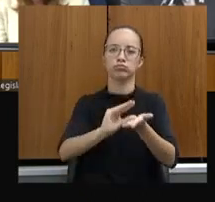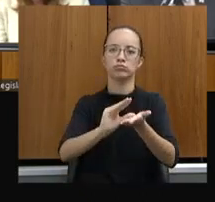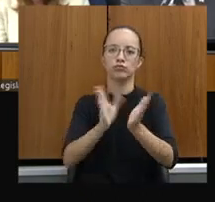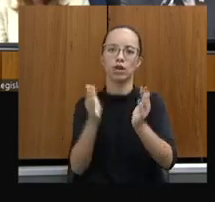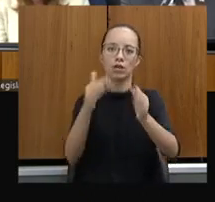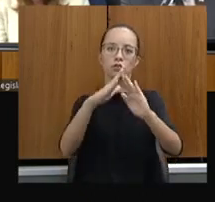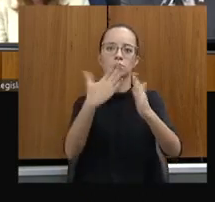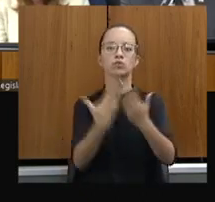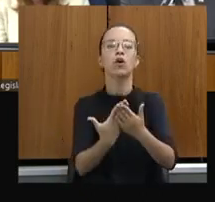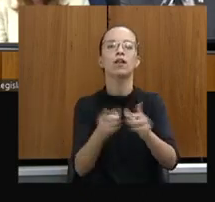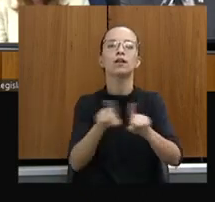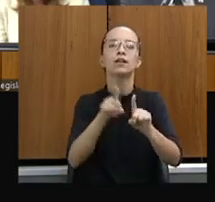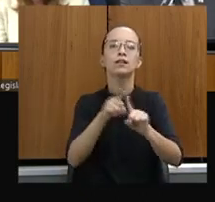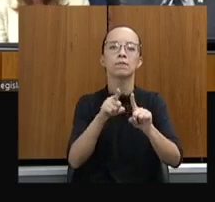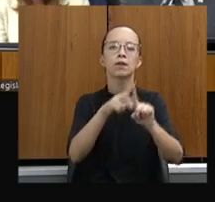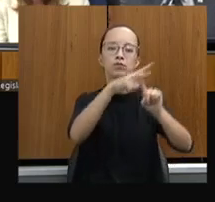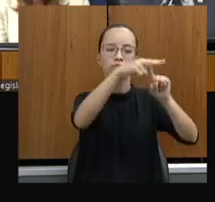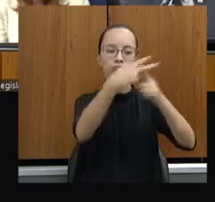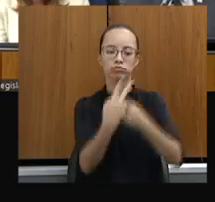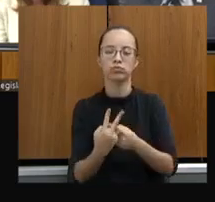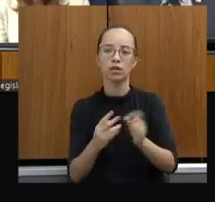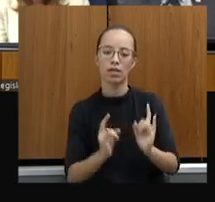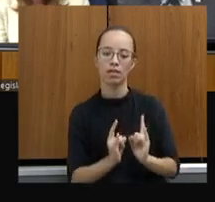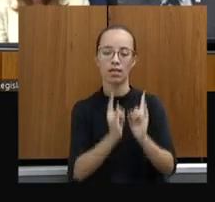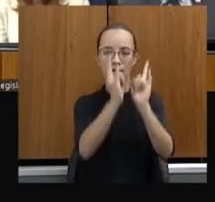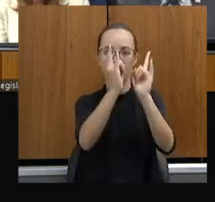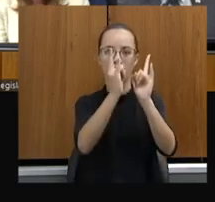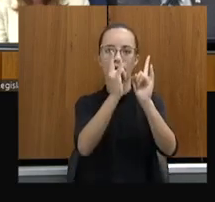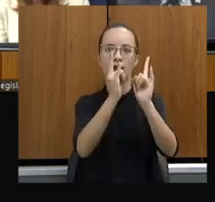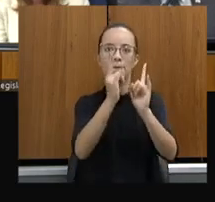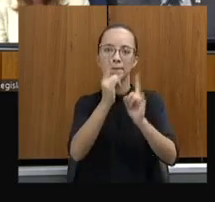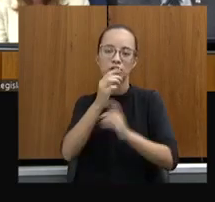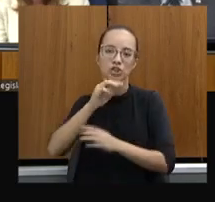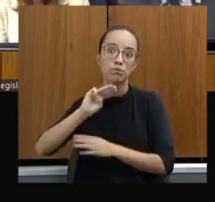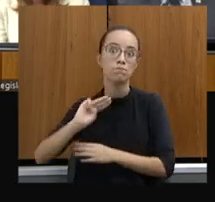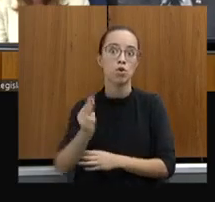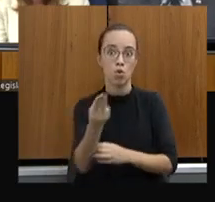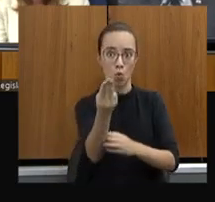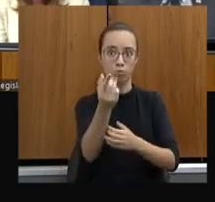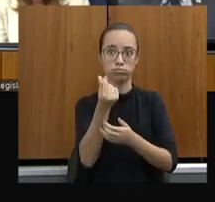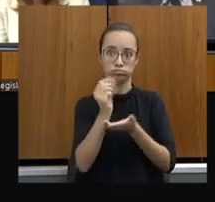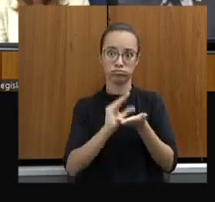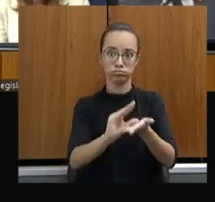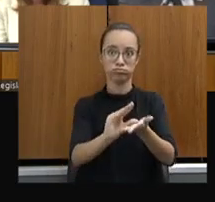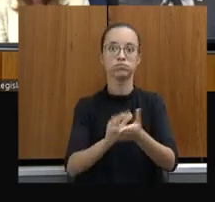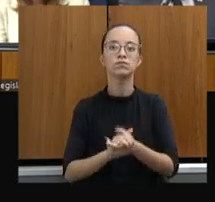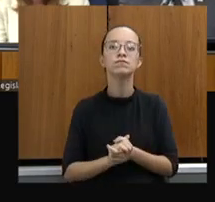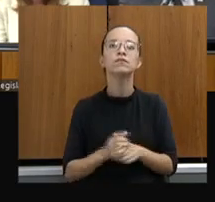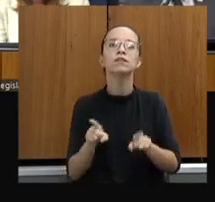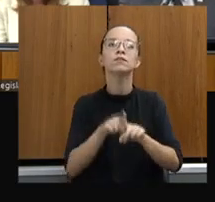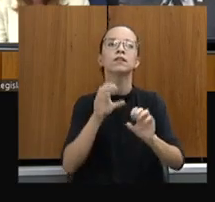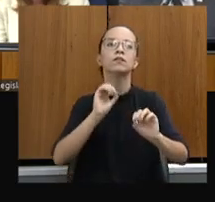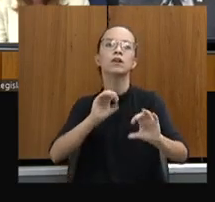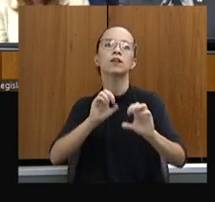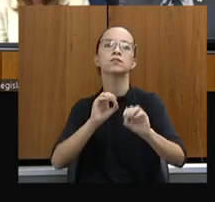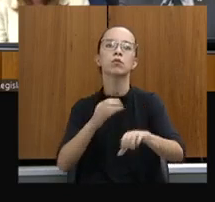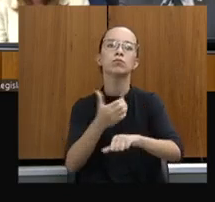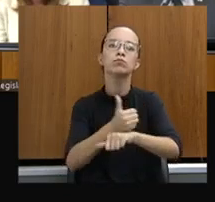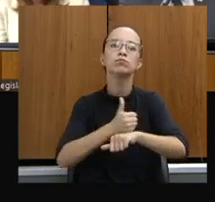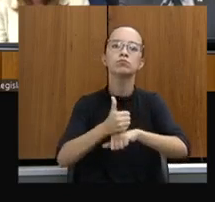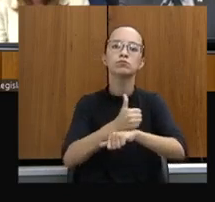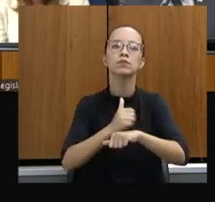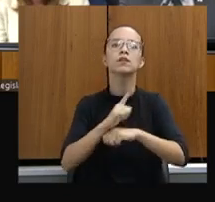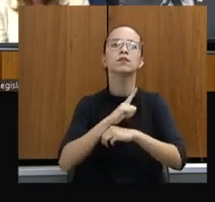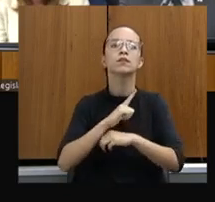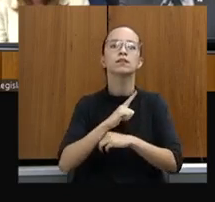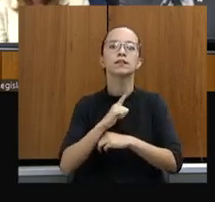e Manutenção Predial mais de 129 milhões de reais na educação profissional né Nós